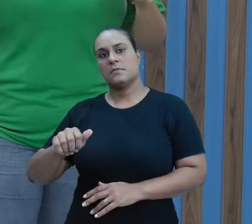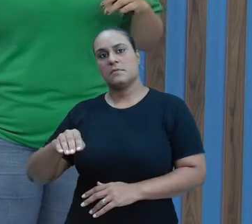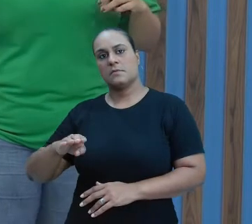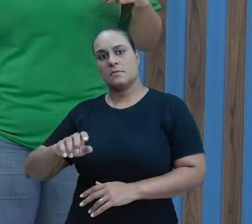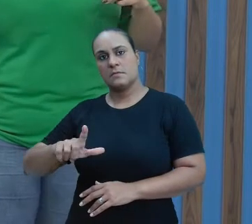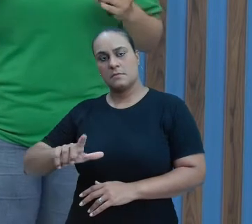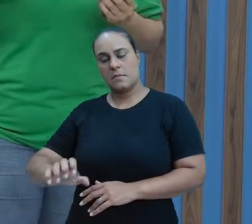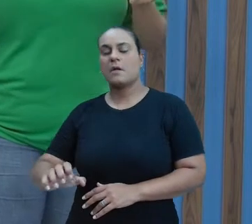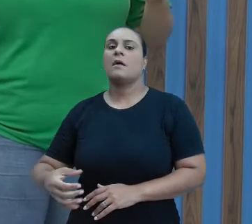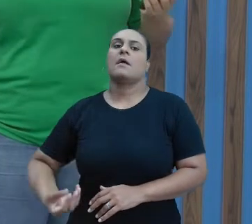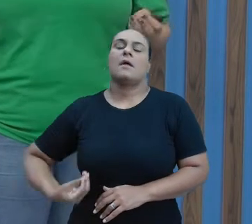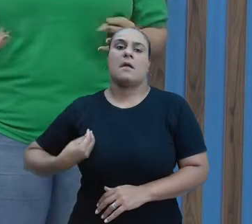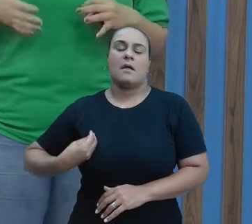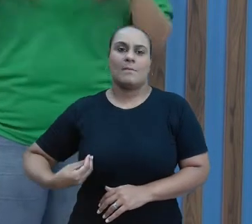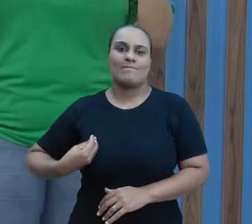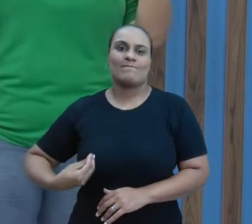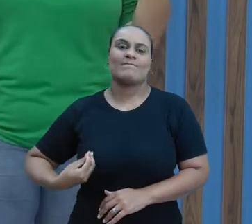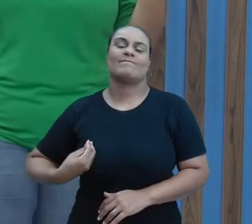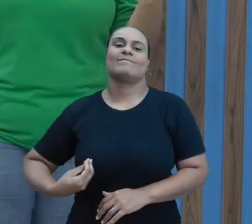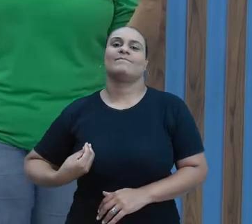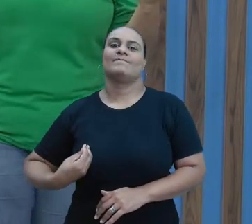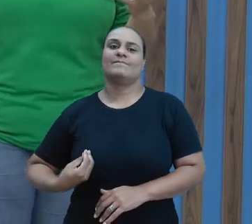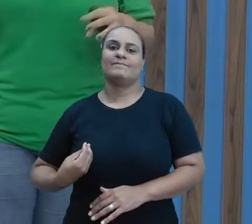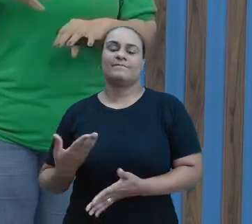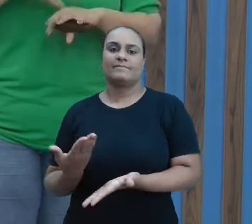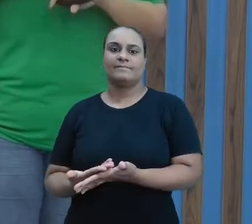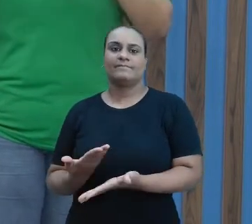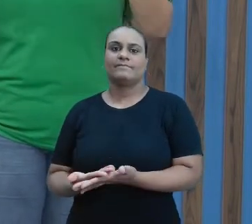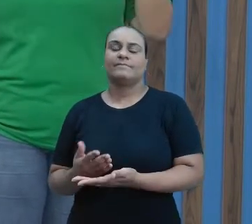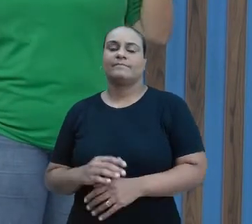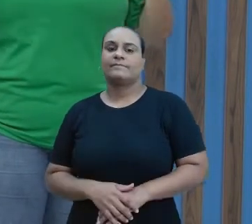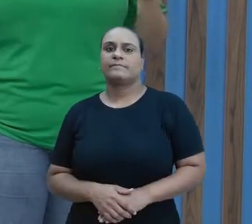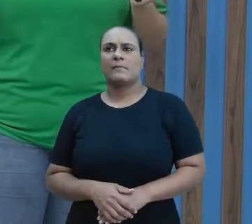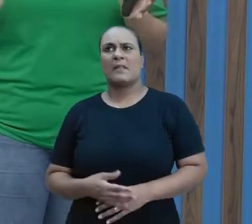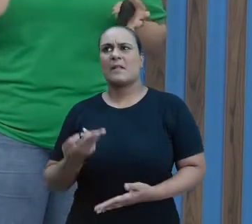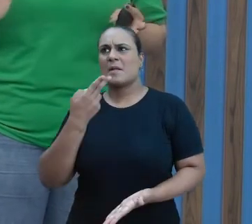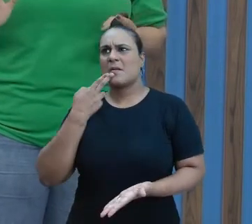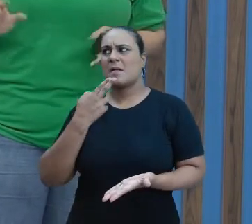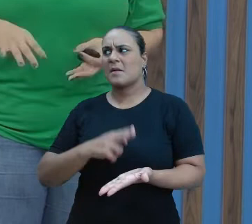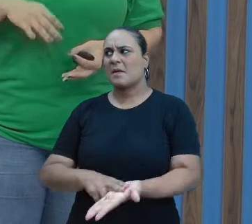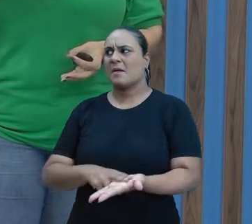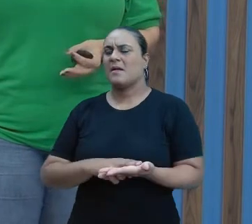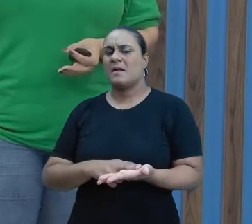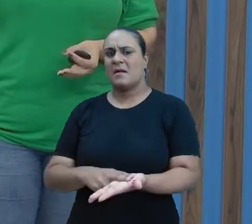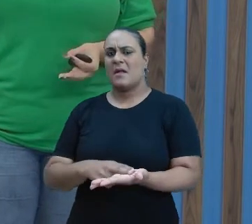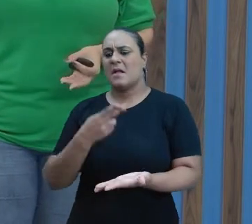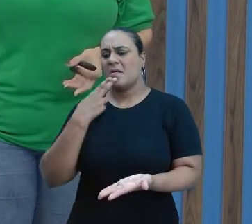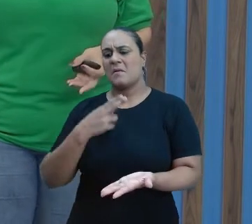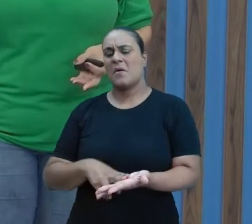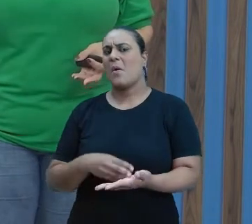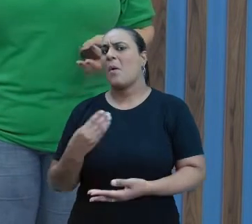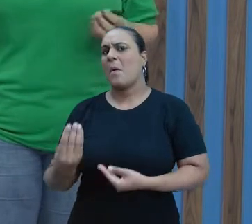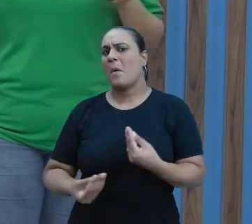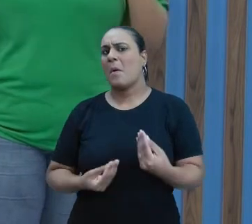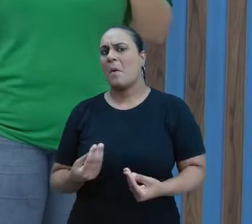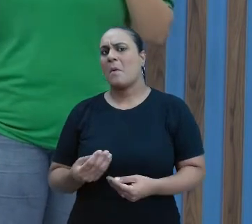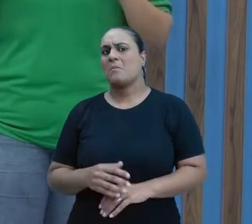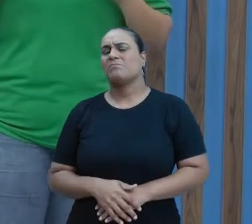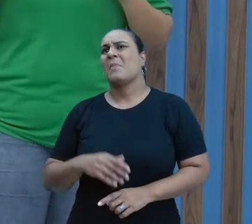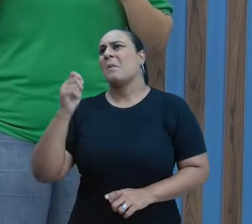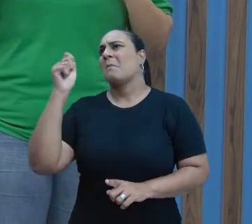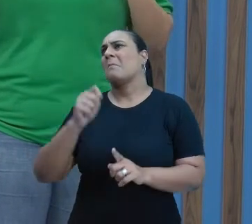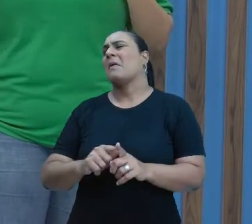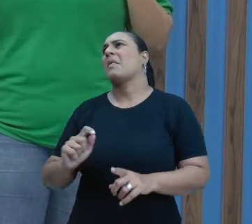E antigamente, meu Deus, para mandar uma carta era uma novela, né? Chegava meses depois. Então,